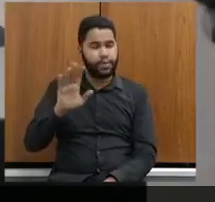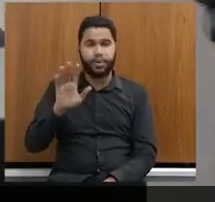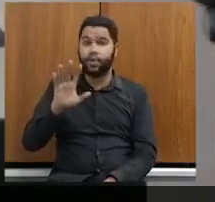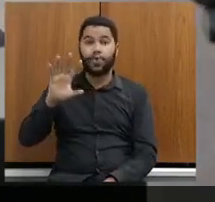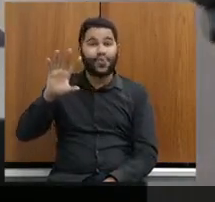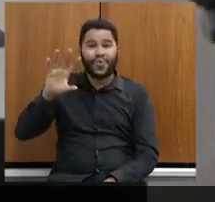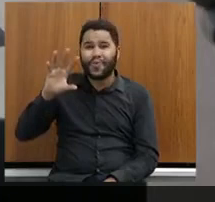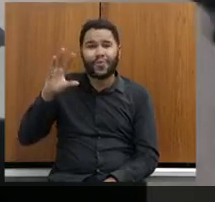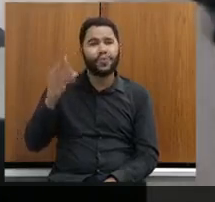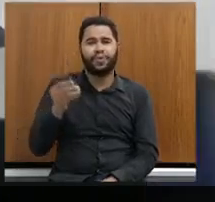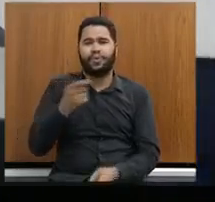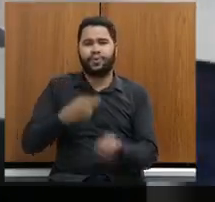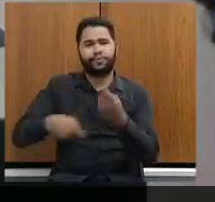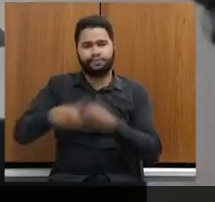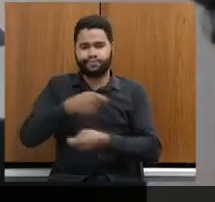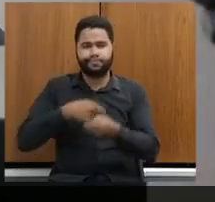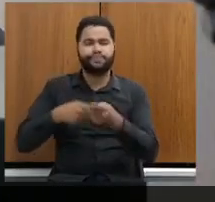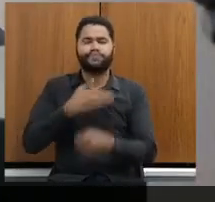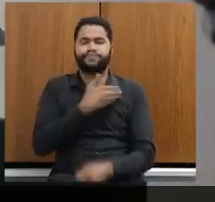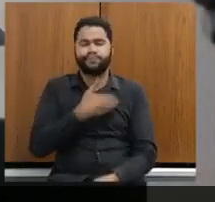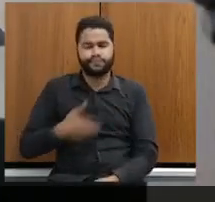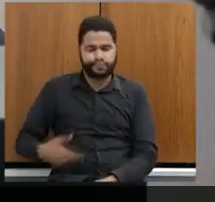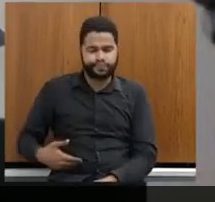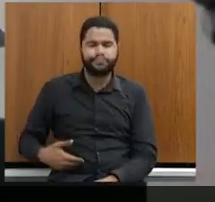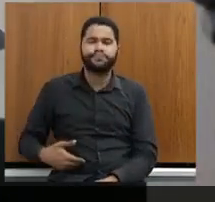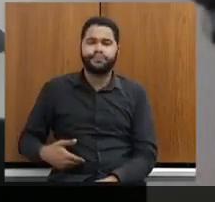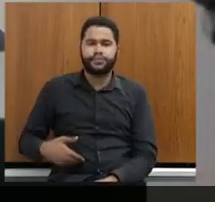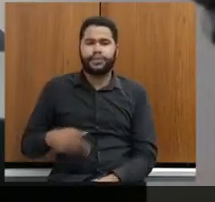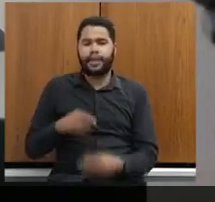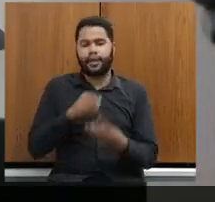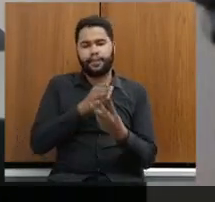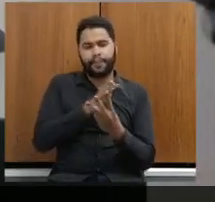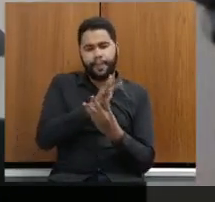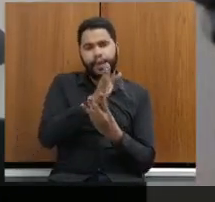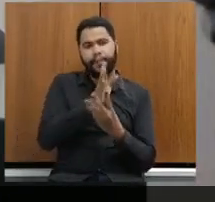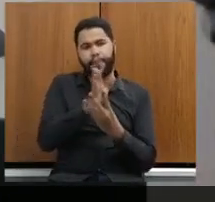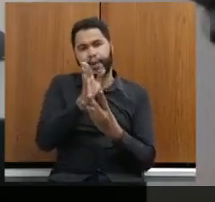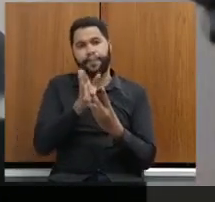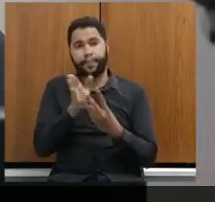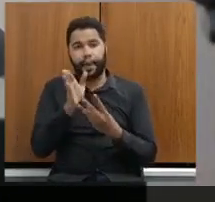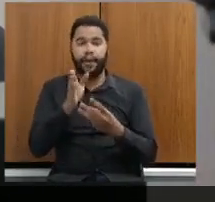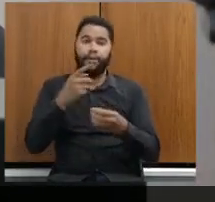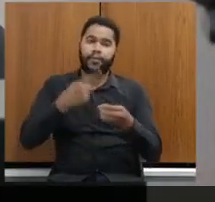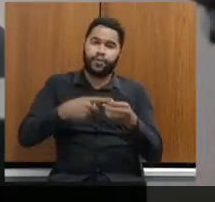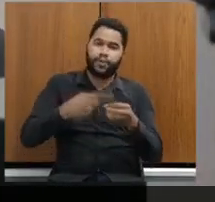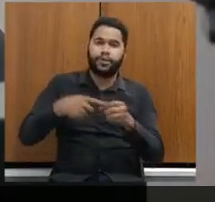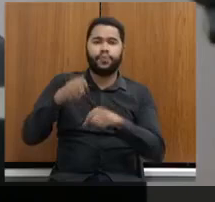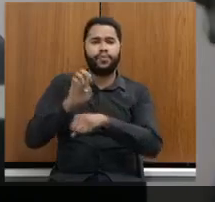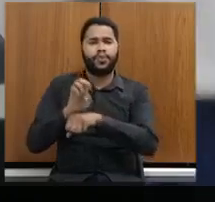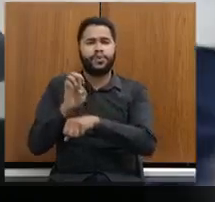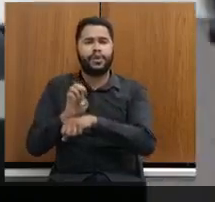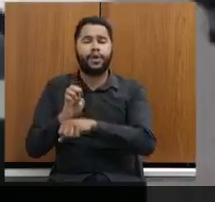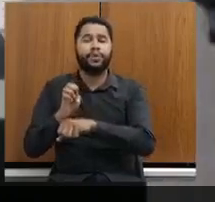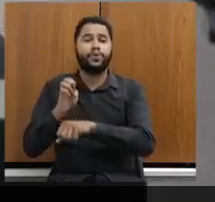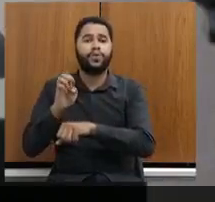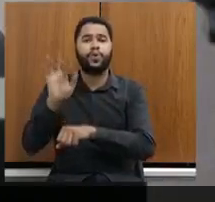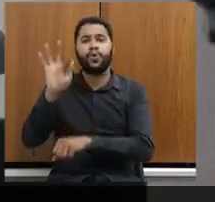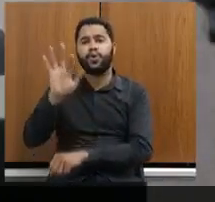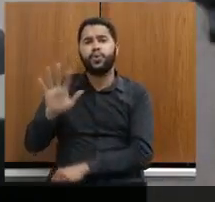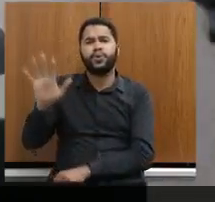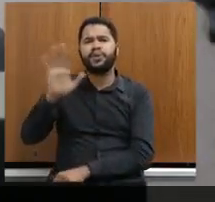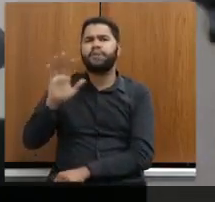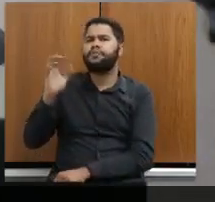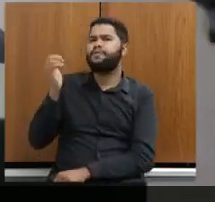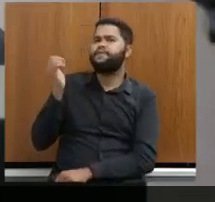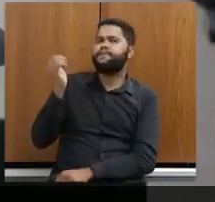de toda administração pública toda ela no âmbito das três esferas de governo município estado e união Parece que quem tá do outro lado do